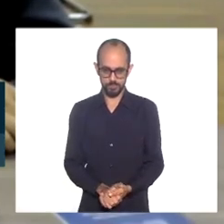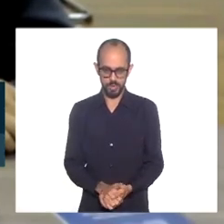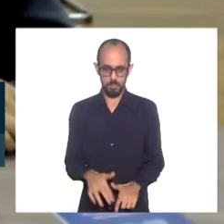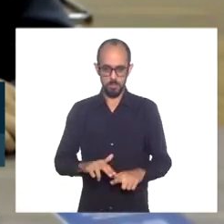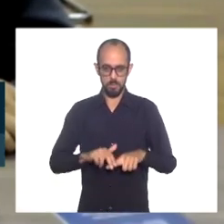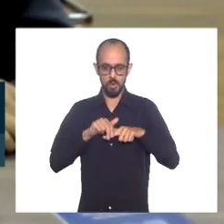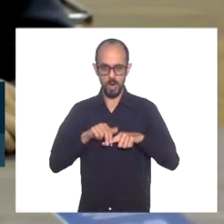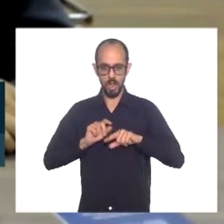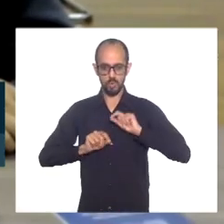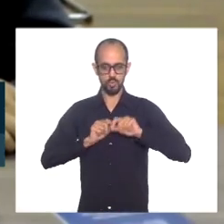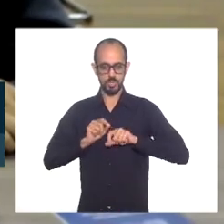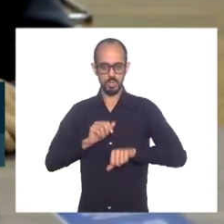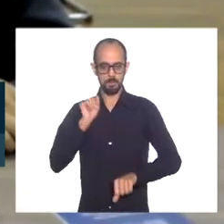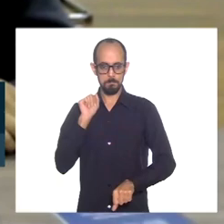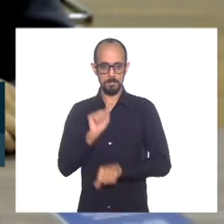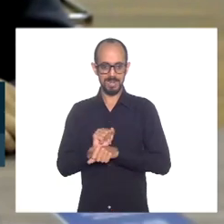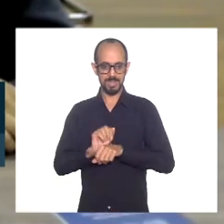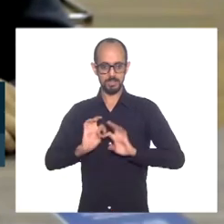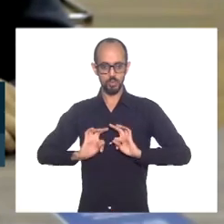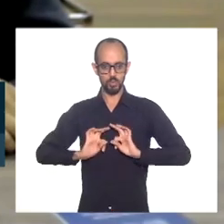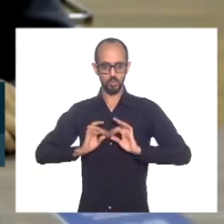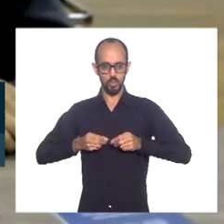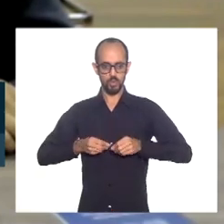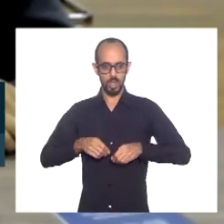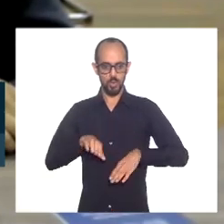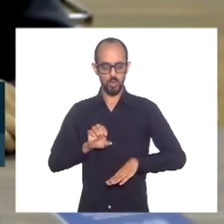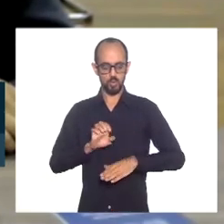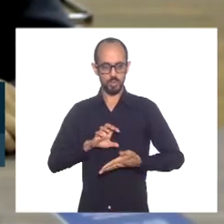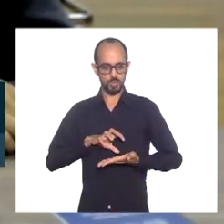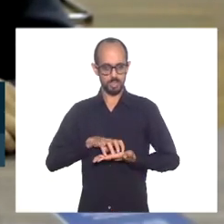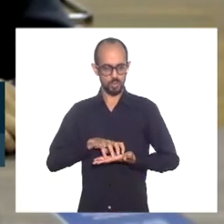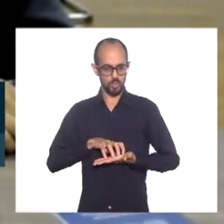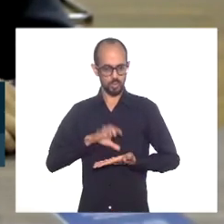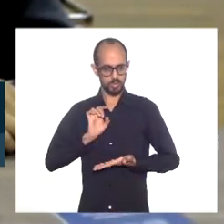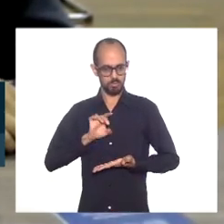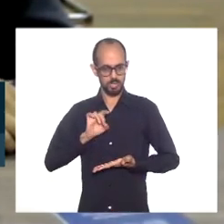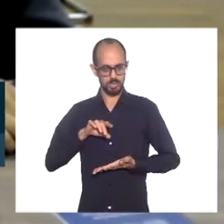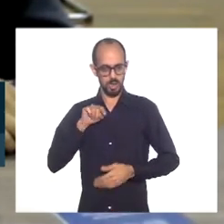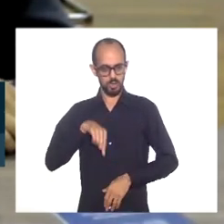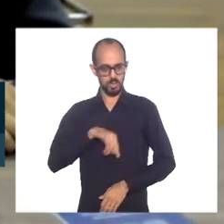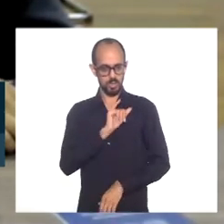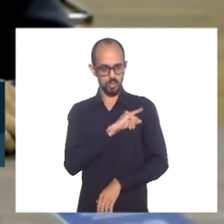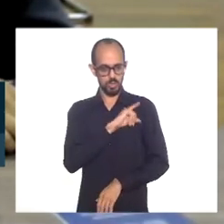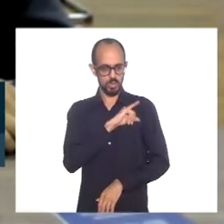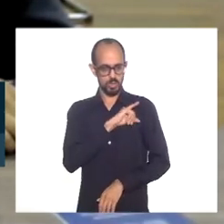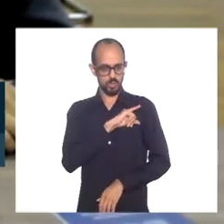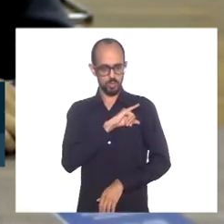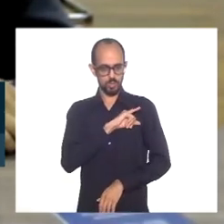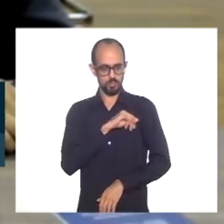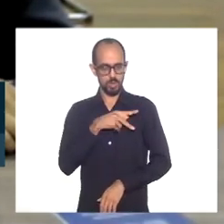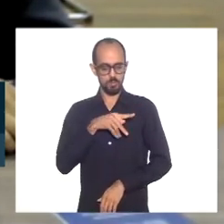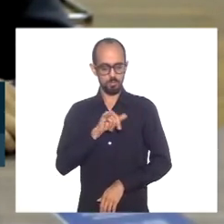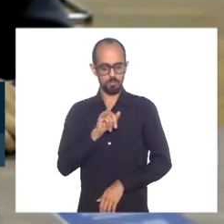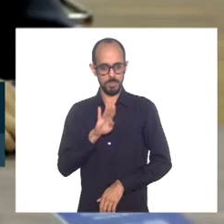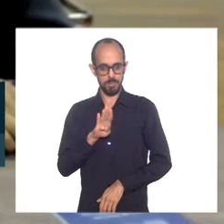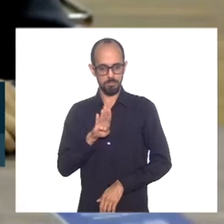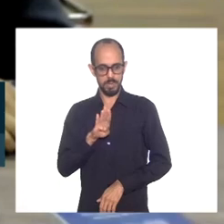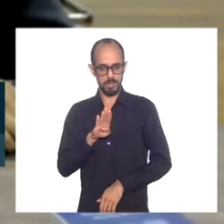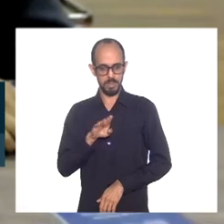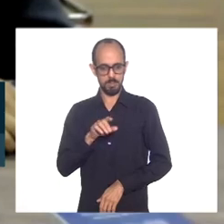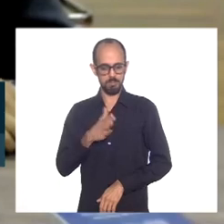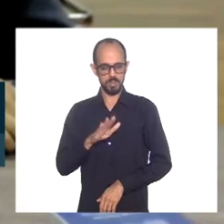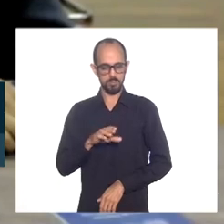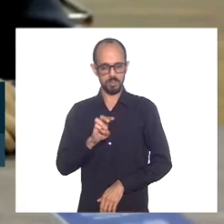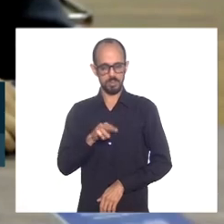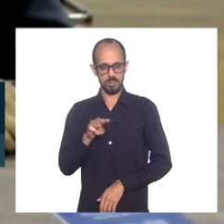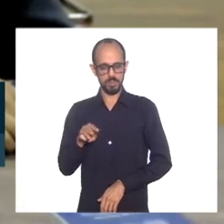da paralisação total desse setor, em especial aqui no Rio de Janeiro, que o nosso PIB, Luiz, em torno de um terço do nosso